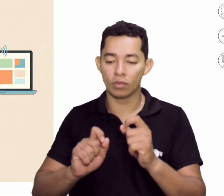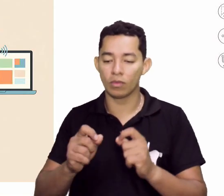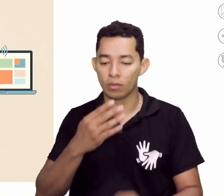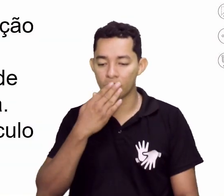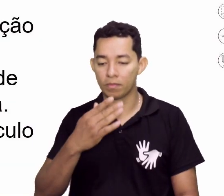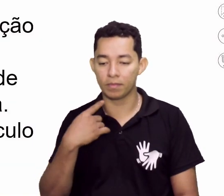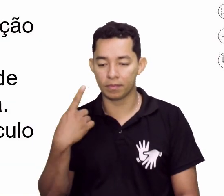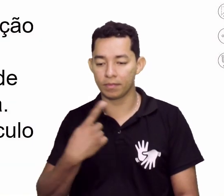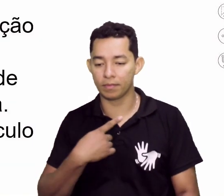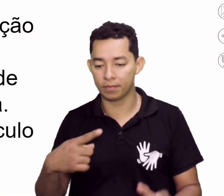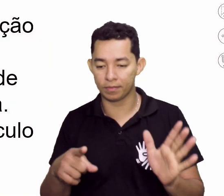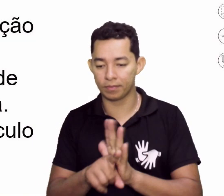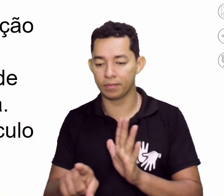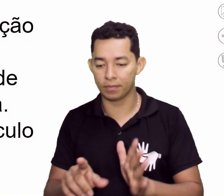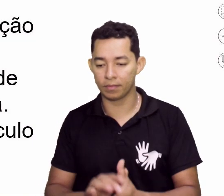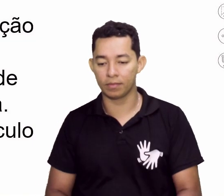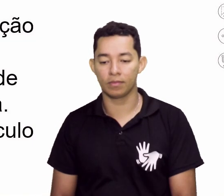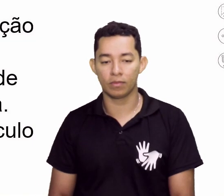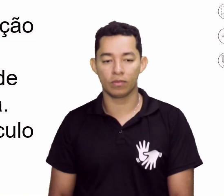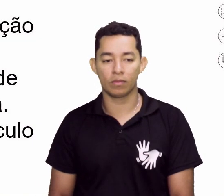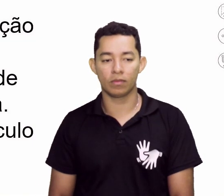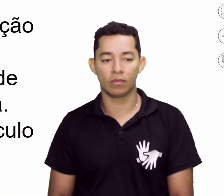questão.